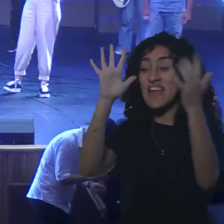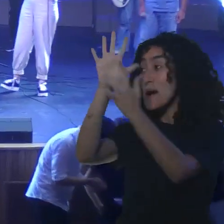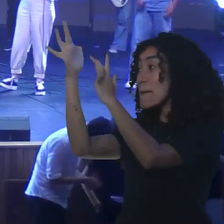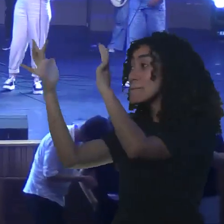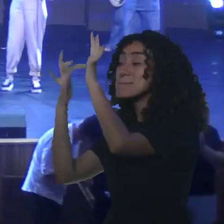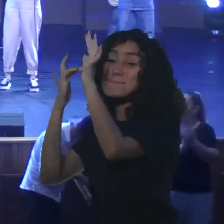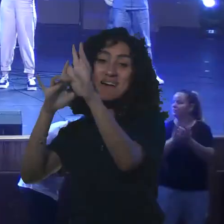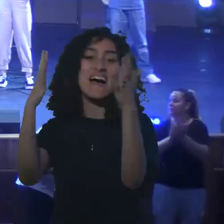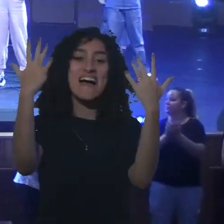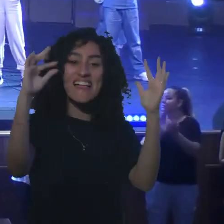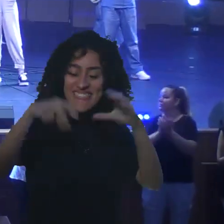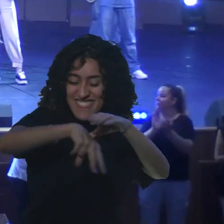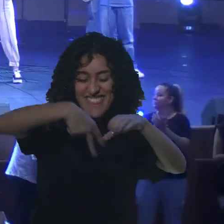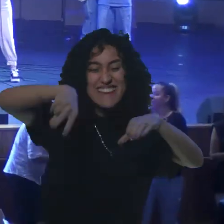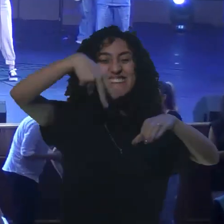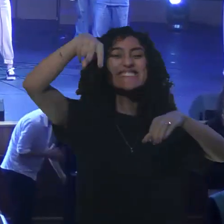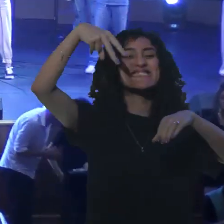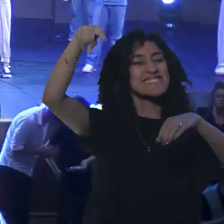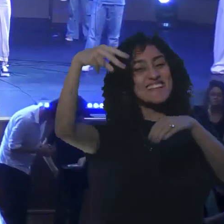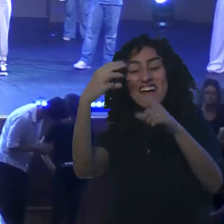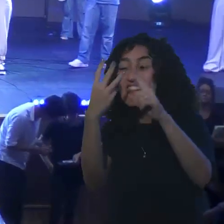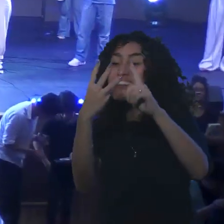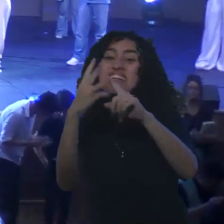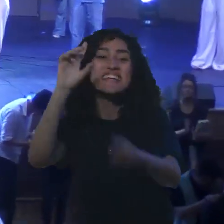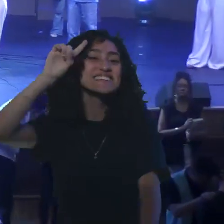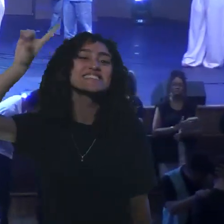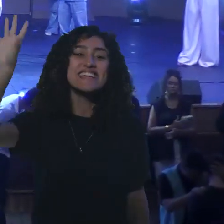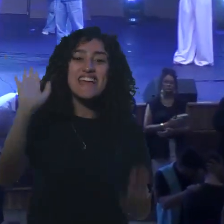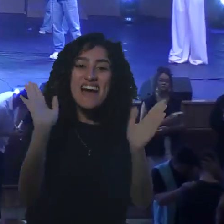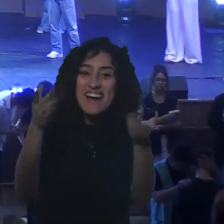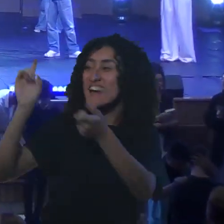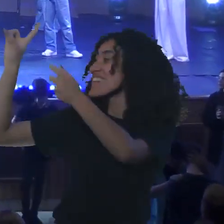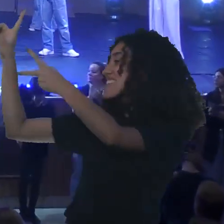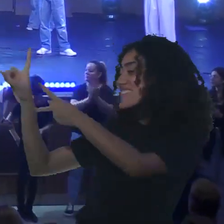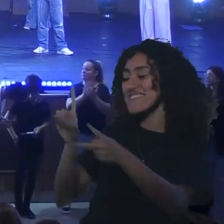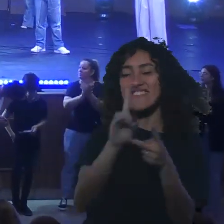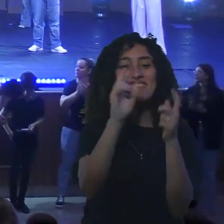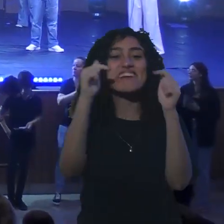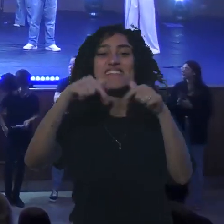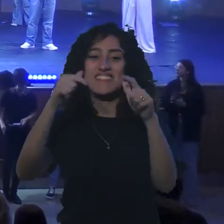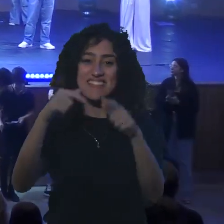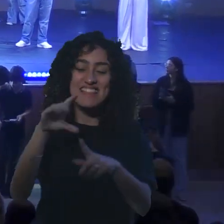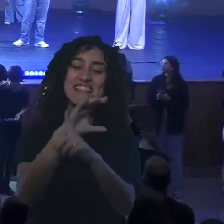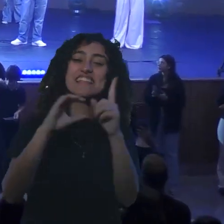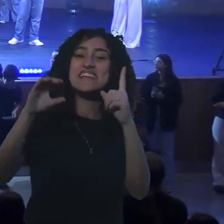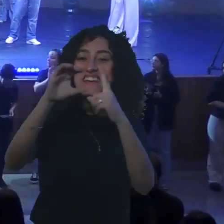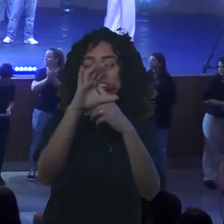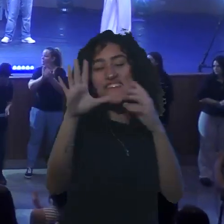Jesus que ressuscitou ao terceiro dia e que está aqui nessa noite.